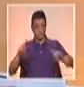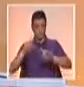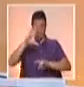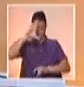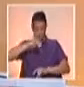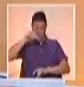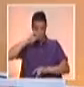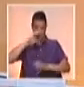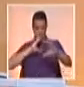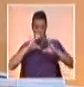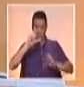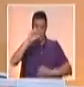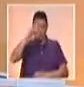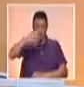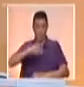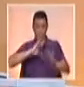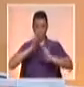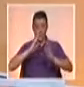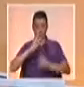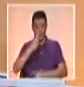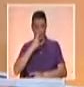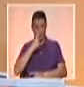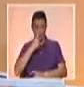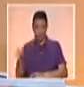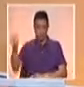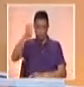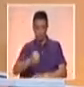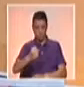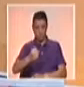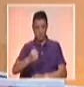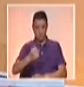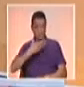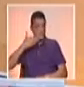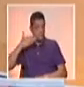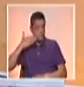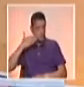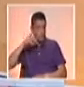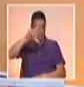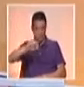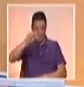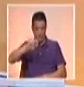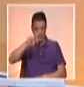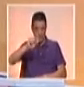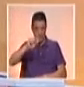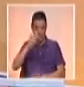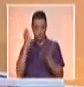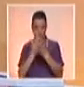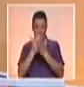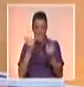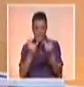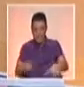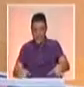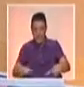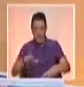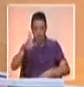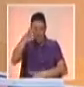e não sabendo comunicar através da língua gestual, é preferível pô-las bastante cedo também no infantário para elas